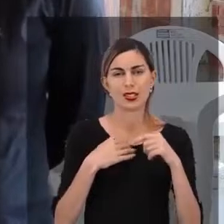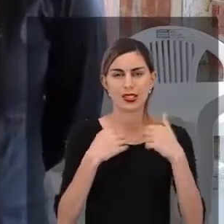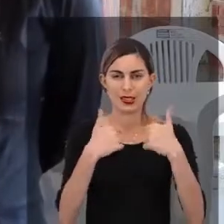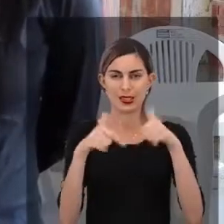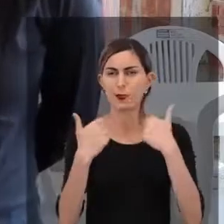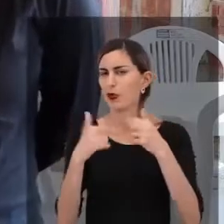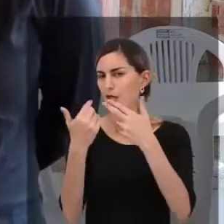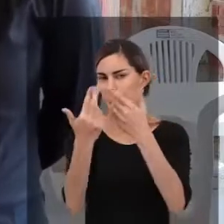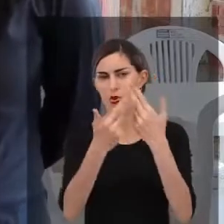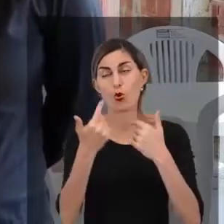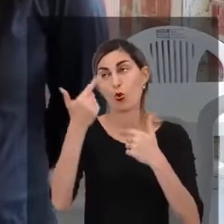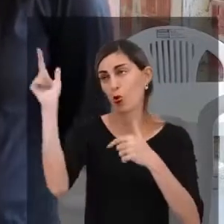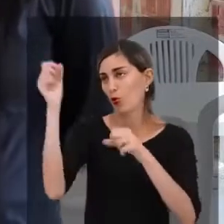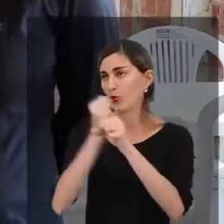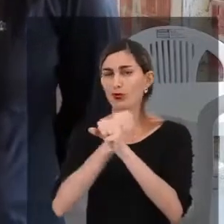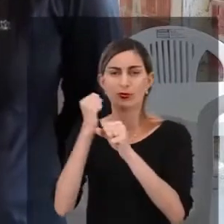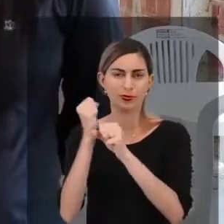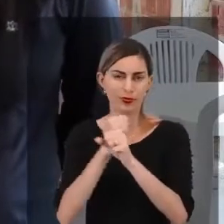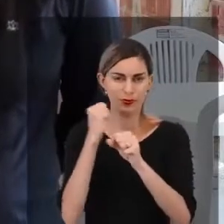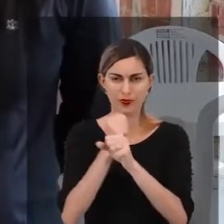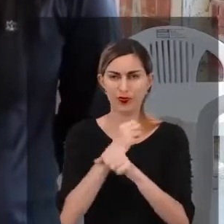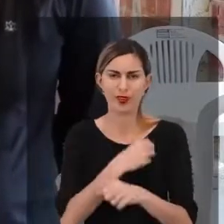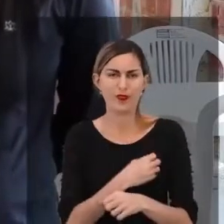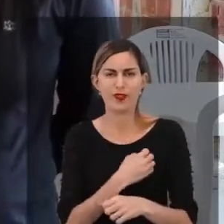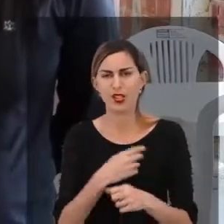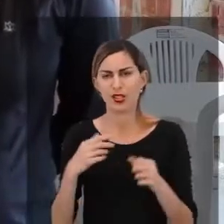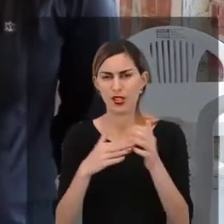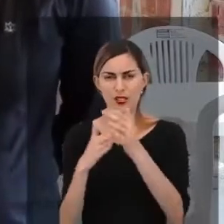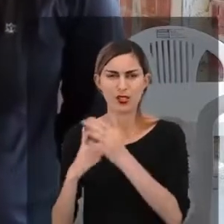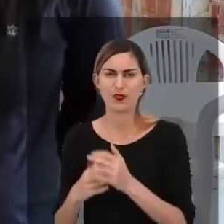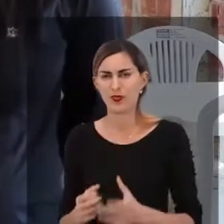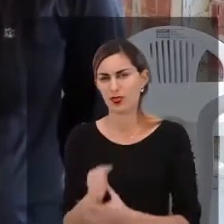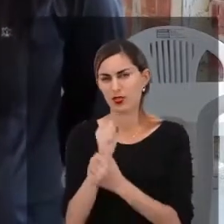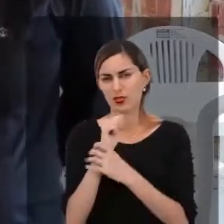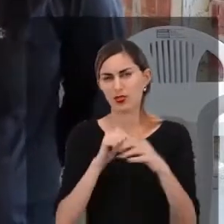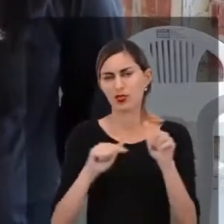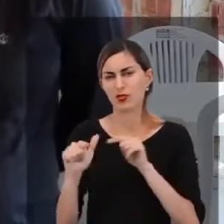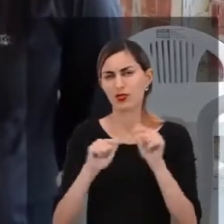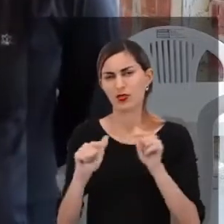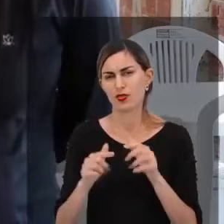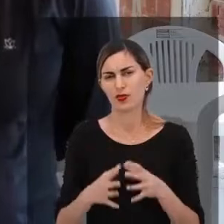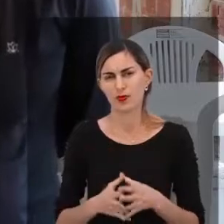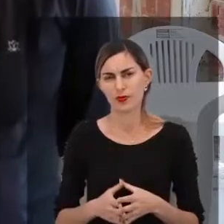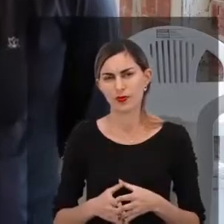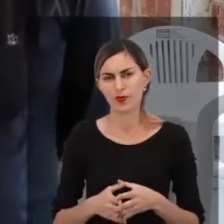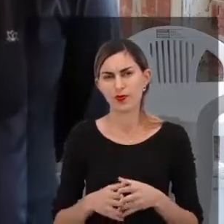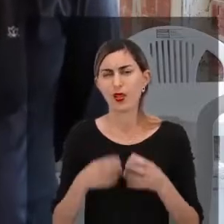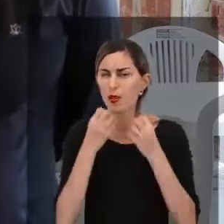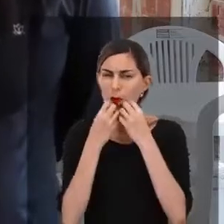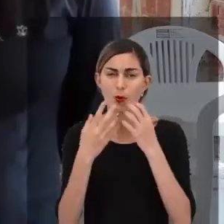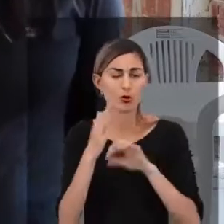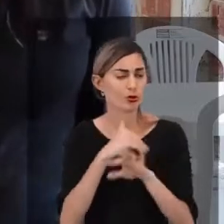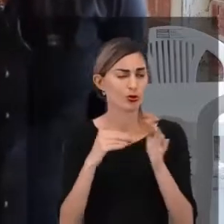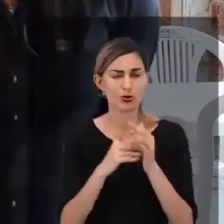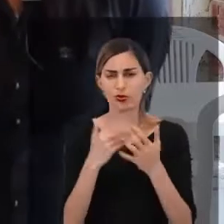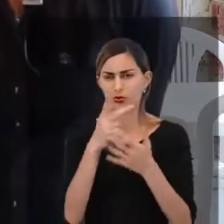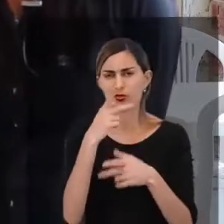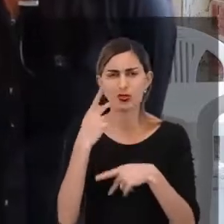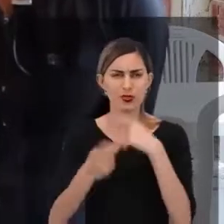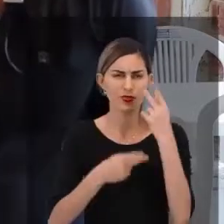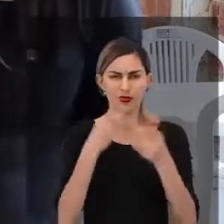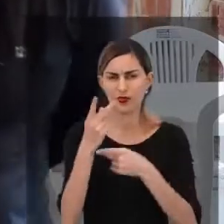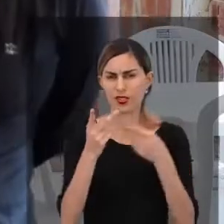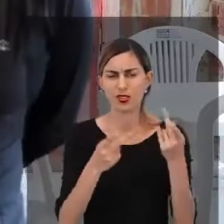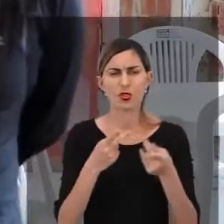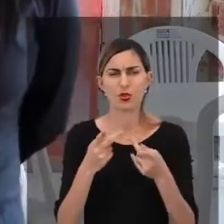onde você está ou em outra obra para viver esse desafio da segurança do trabalho. Fala um pouco para eles. Bom, é tudo aquilo que